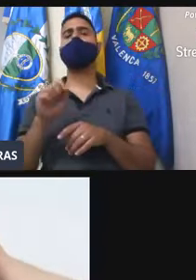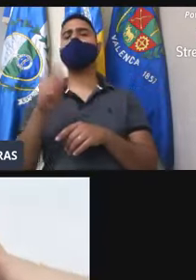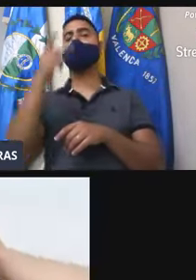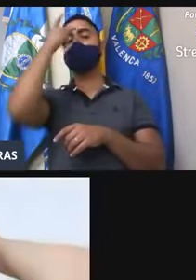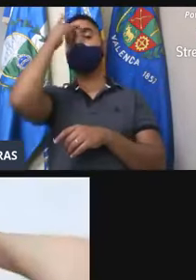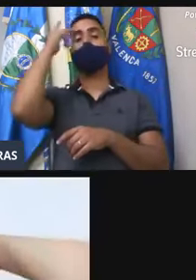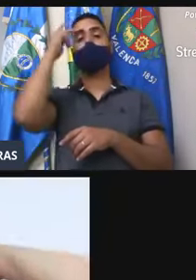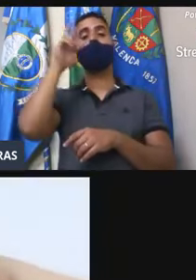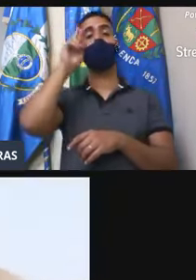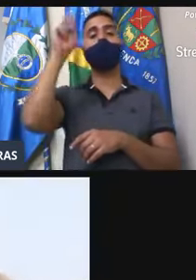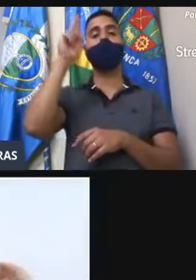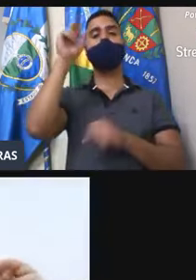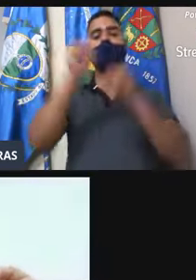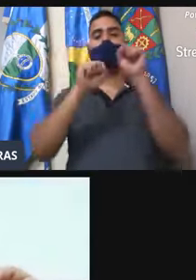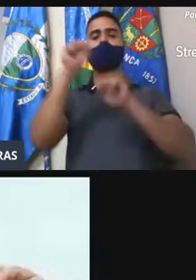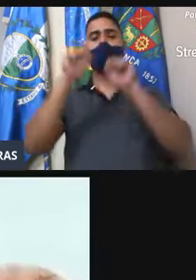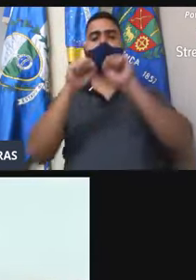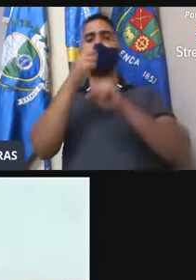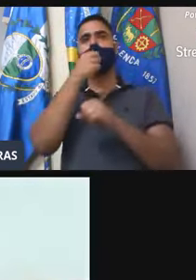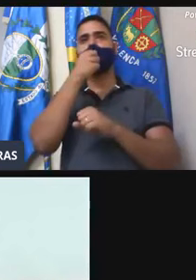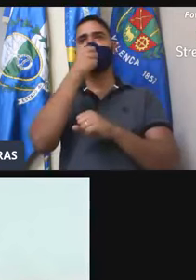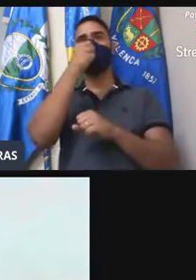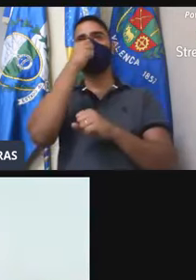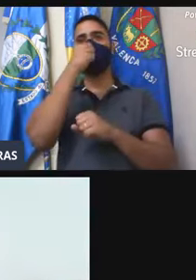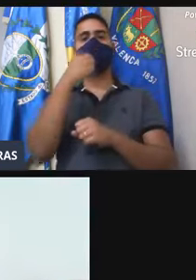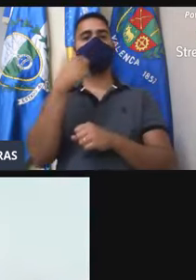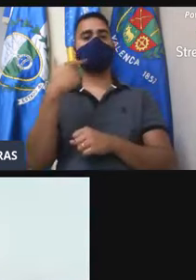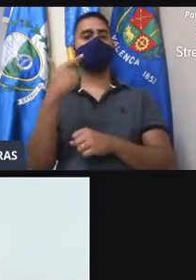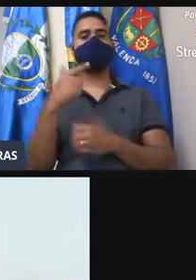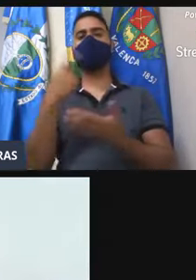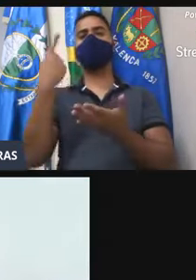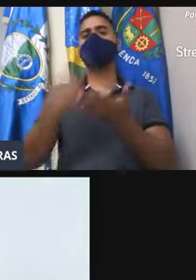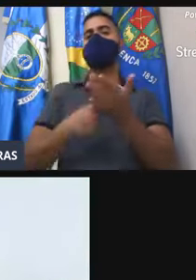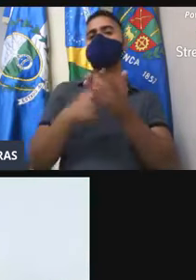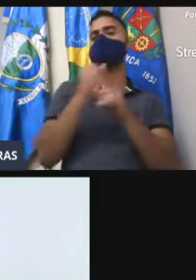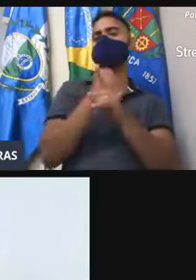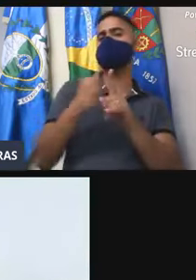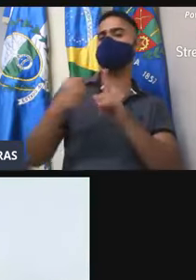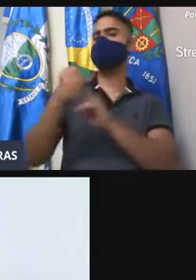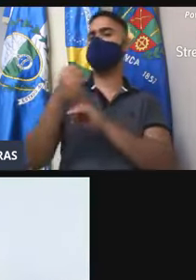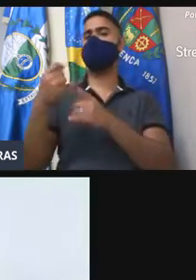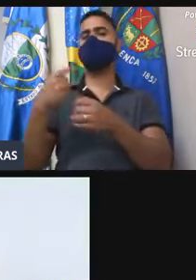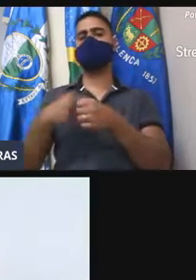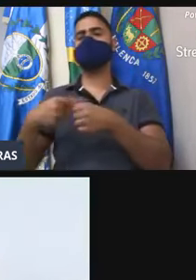empresa, que não tem qualquer compromisso social com a cidade,